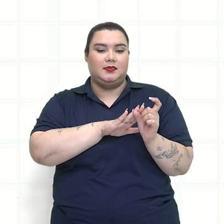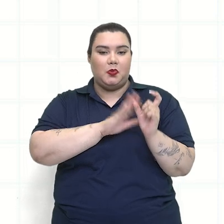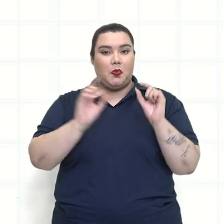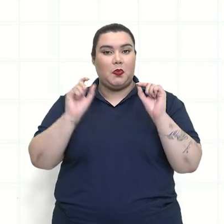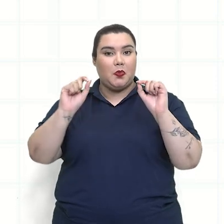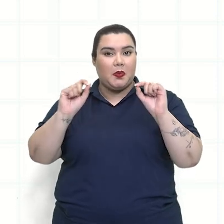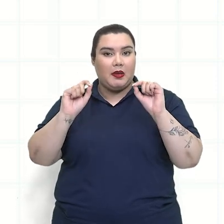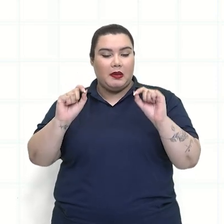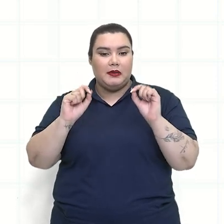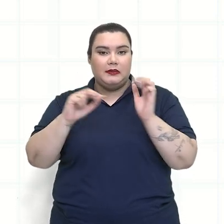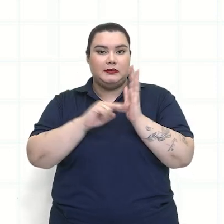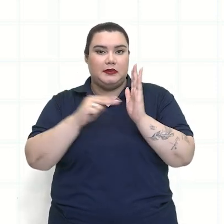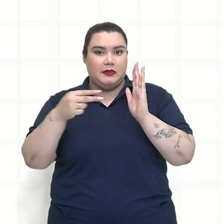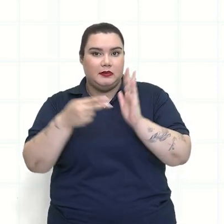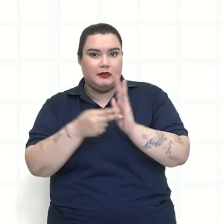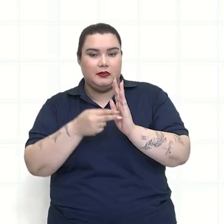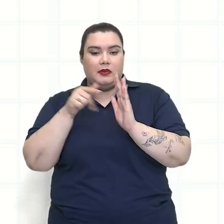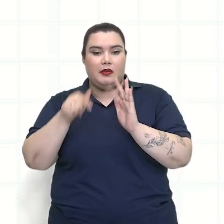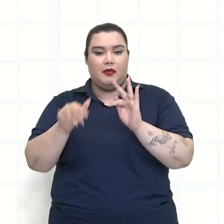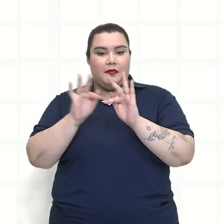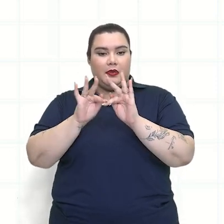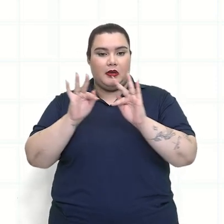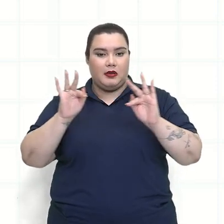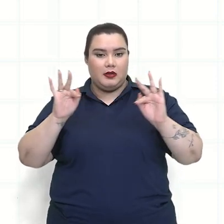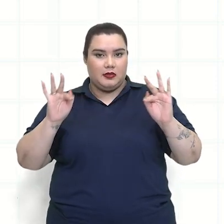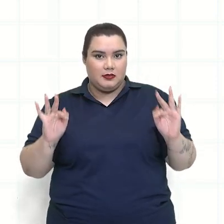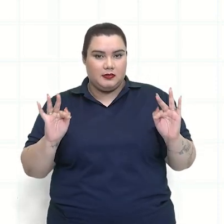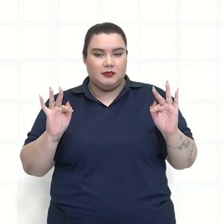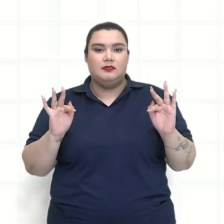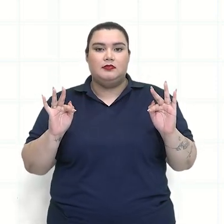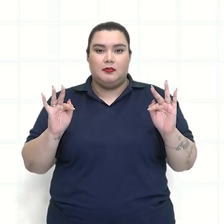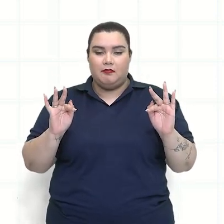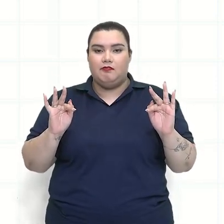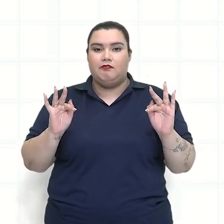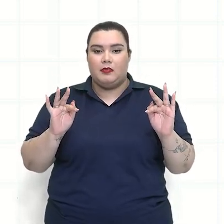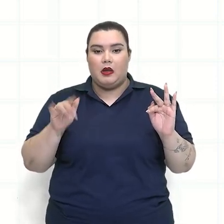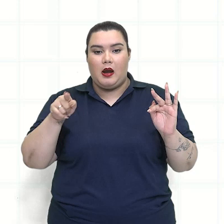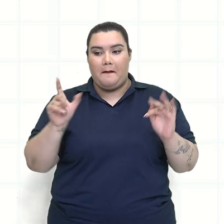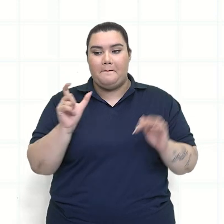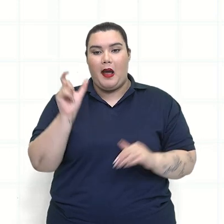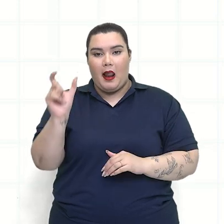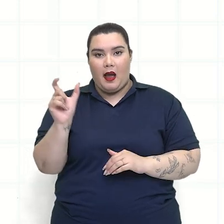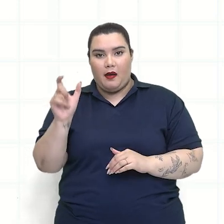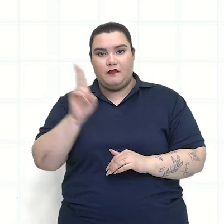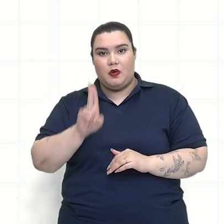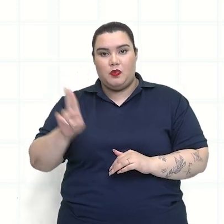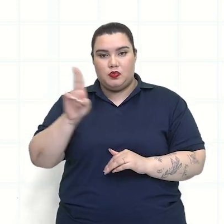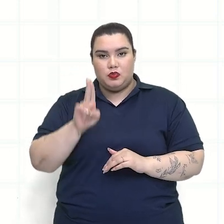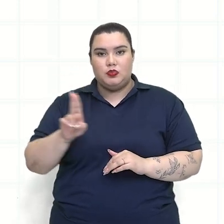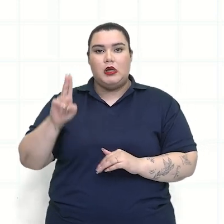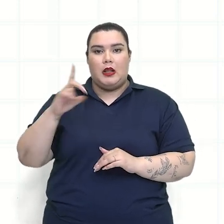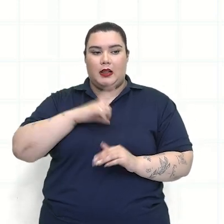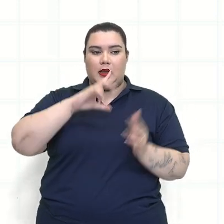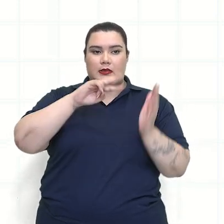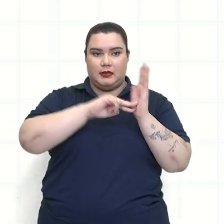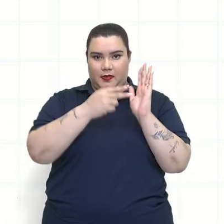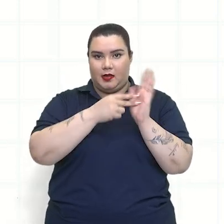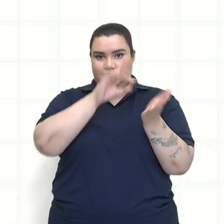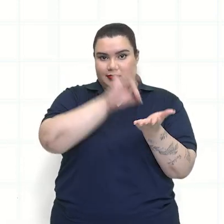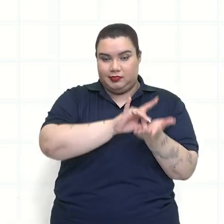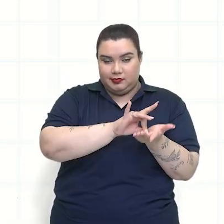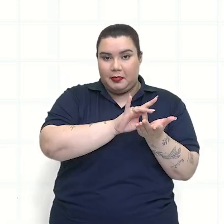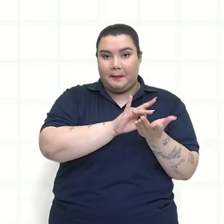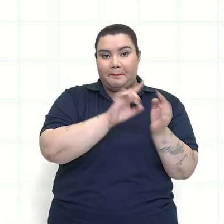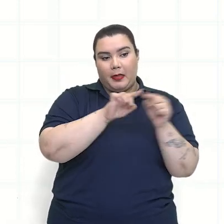conotativo também, né? Ele saiu lá do seu sentido usual, né?